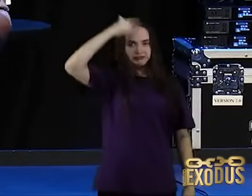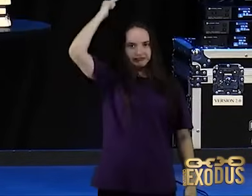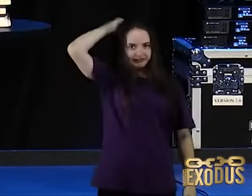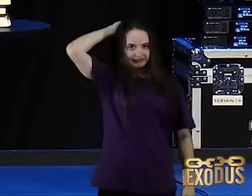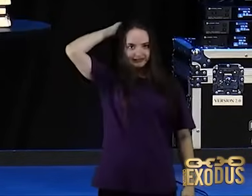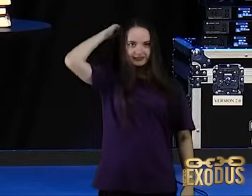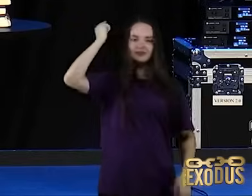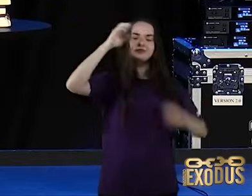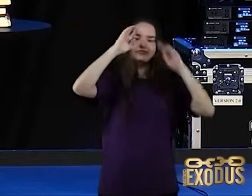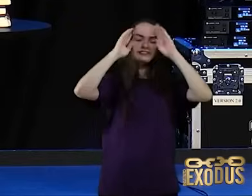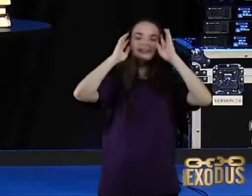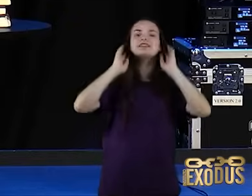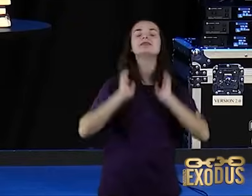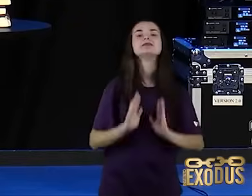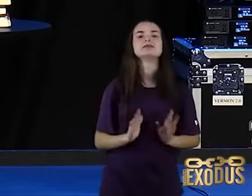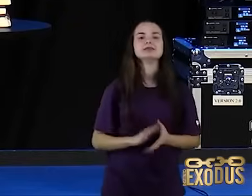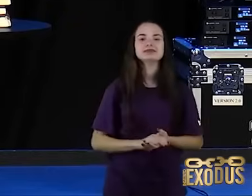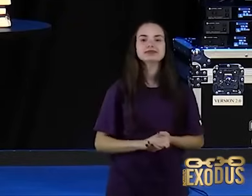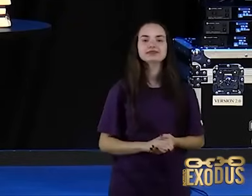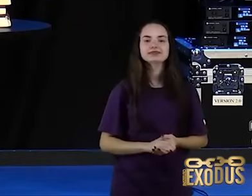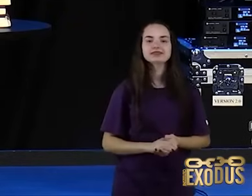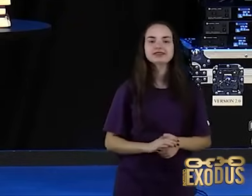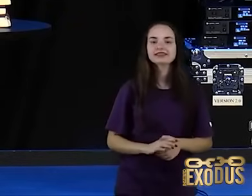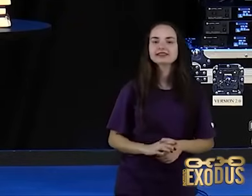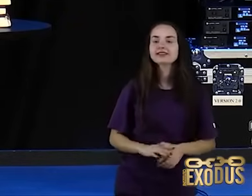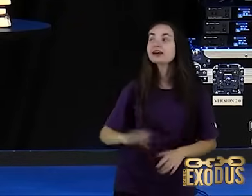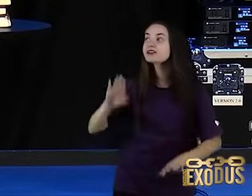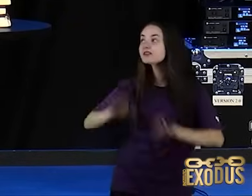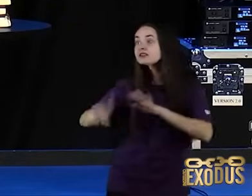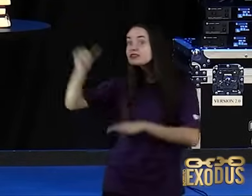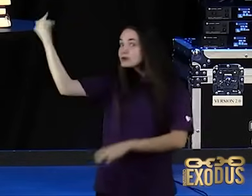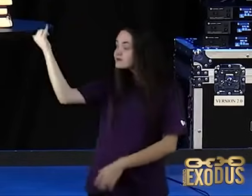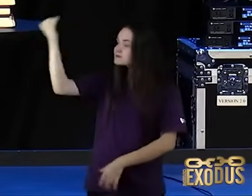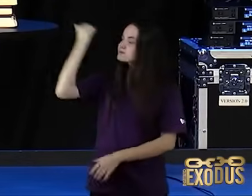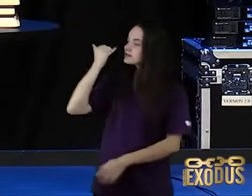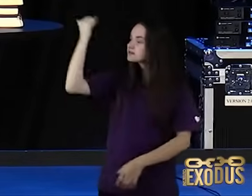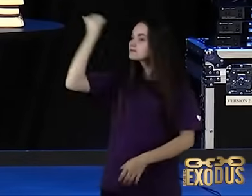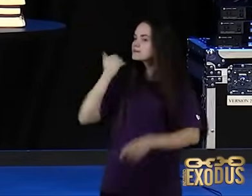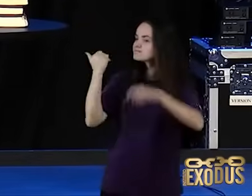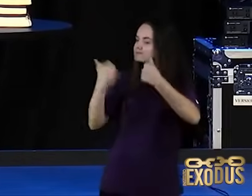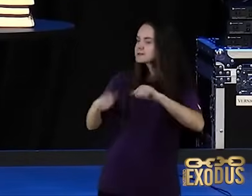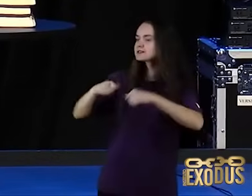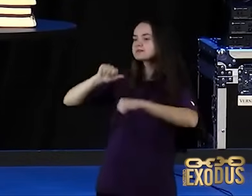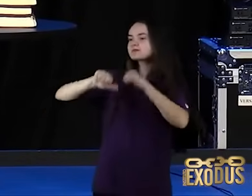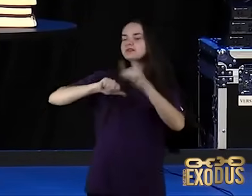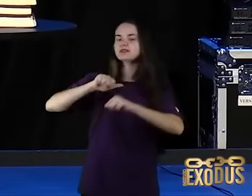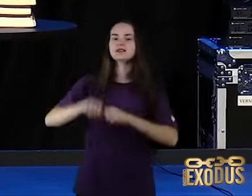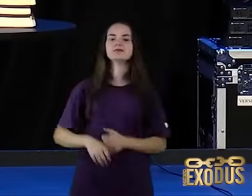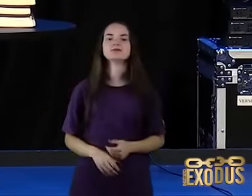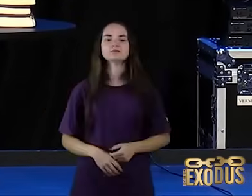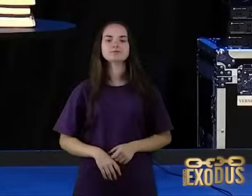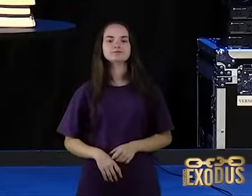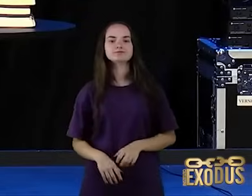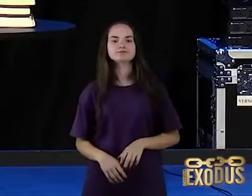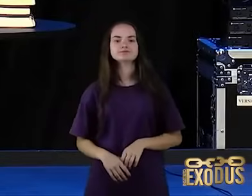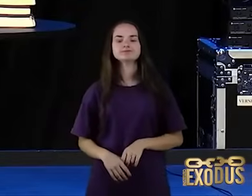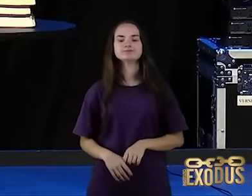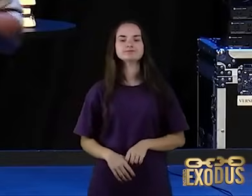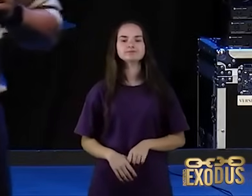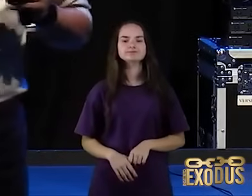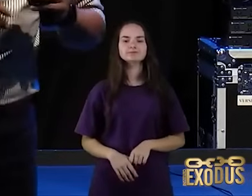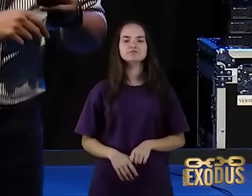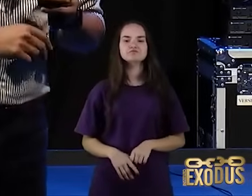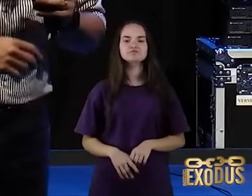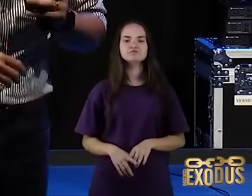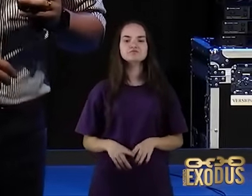que Deus dá pra gente de que a gente tem que mudar ninguém mais quer caminhar com a gente quando quando a